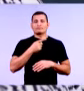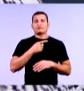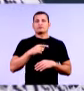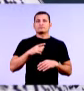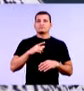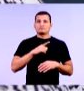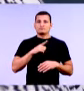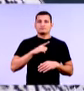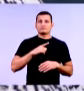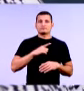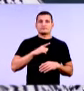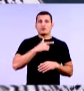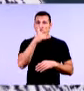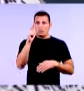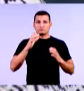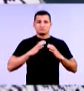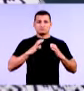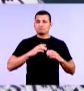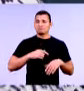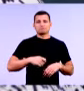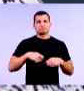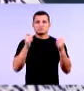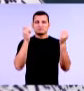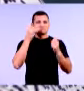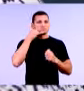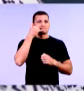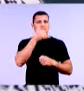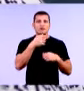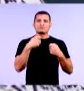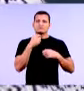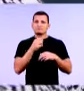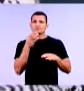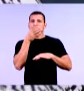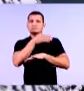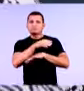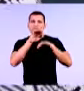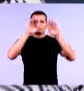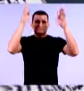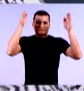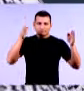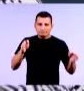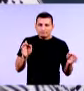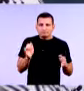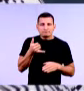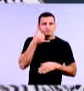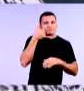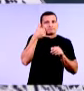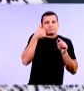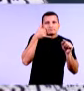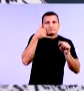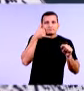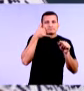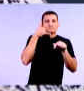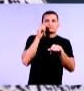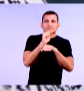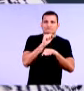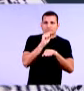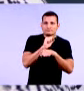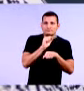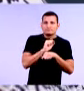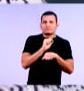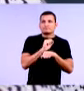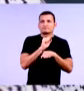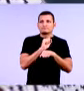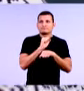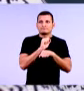Deus, era um Deus nos acuda, né? Tínhamos que ir para a cabine, aquele negócio todo, esperar, tua vez também,